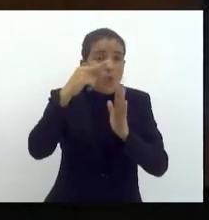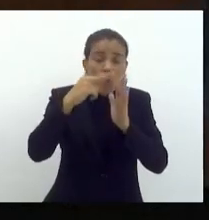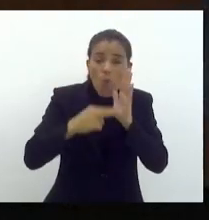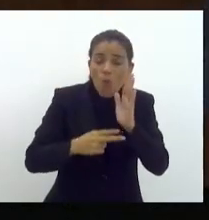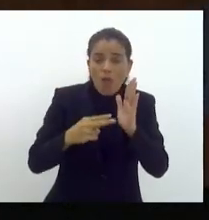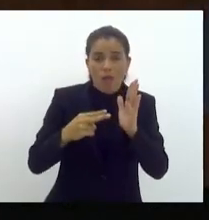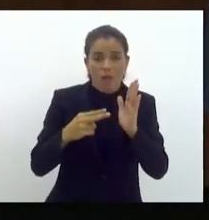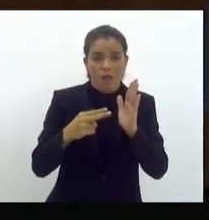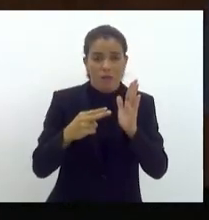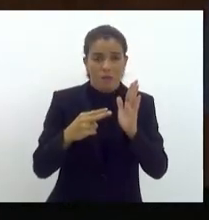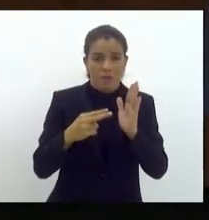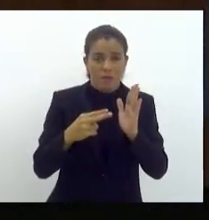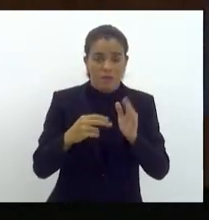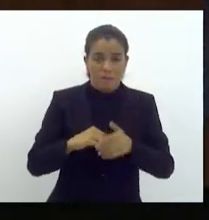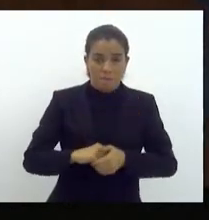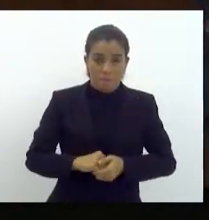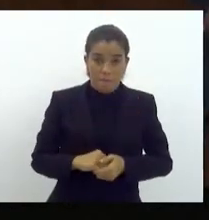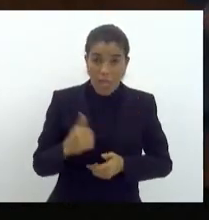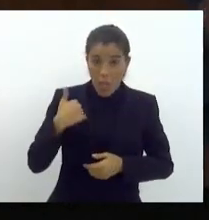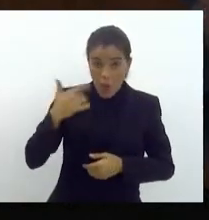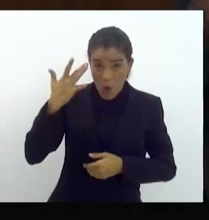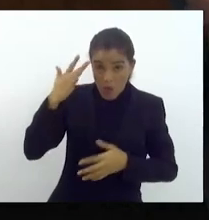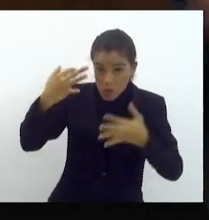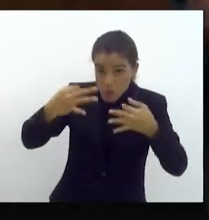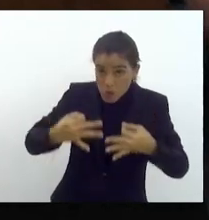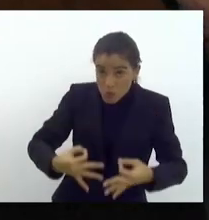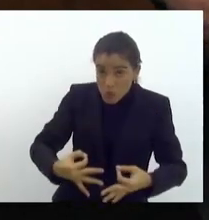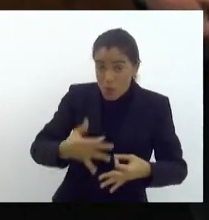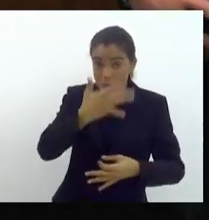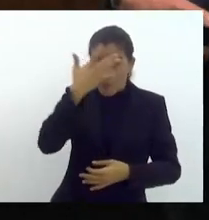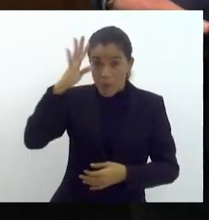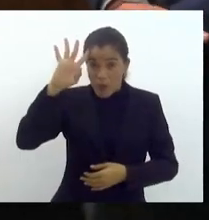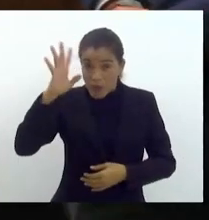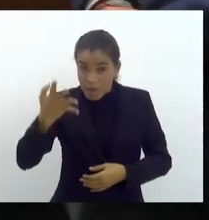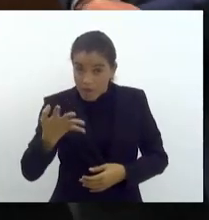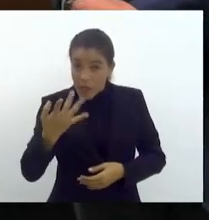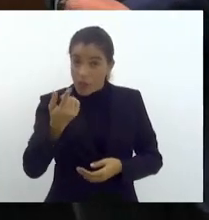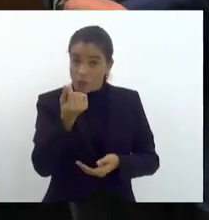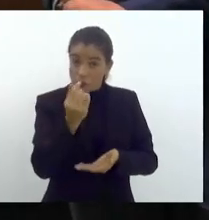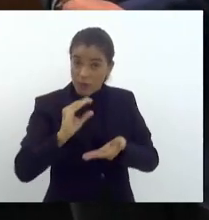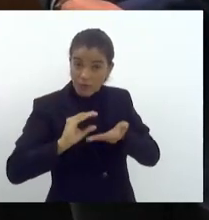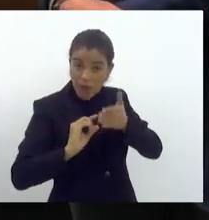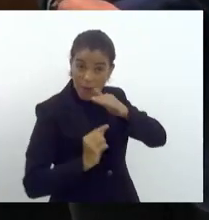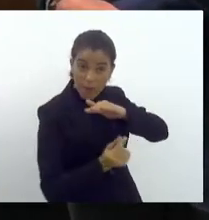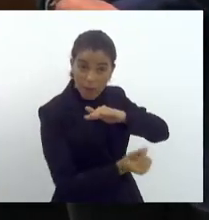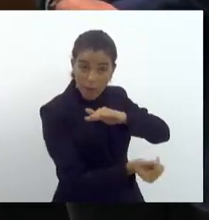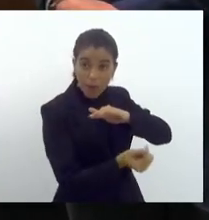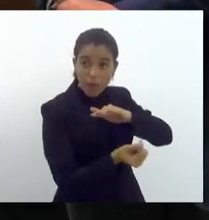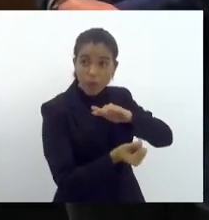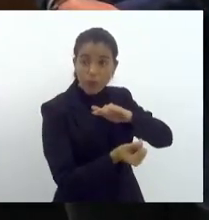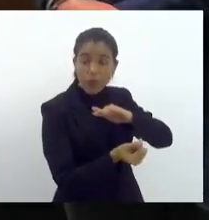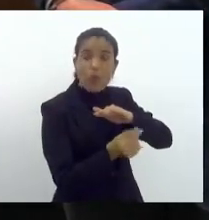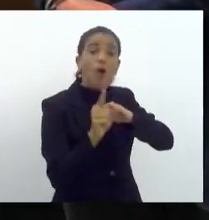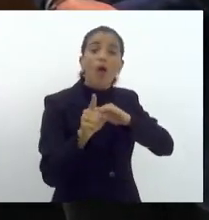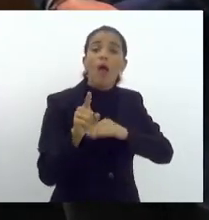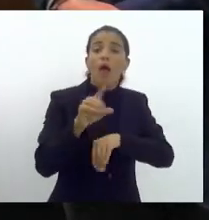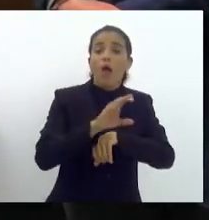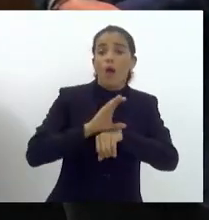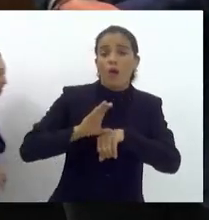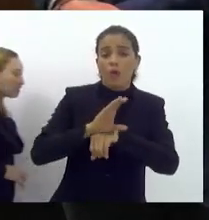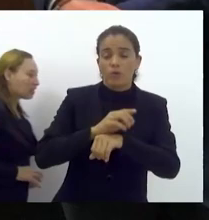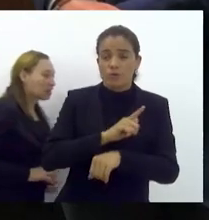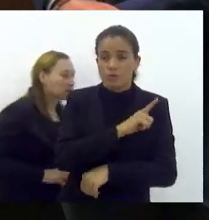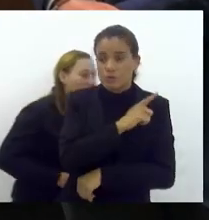porque depois eu acho justo quem define o dinheiro que vai para o fundo é o conselho